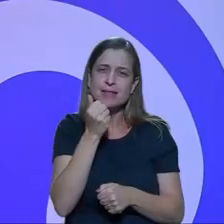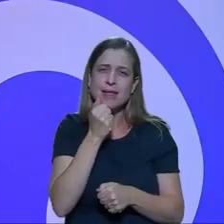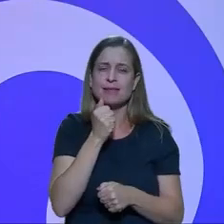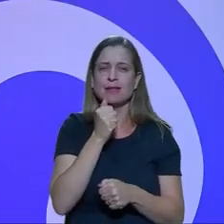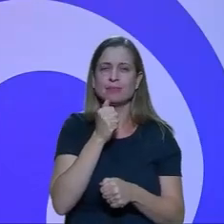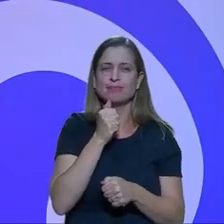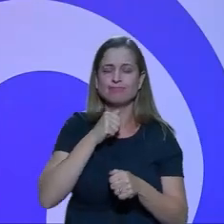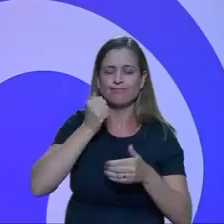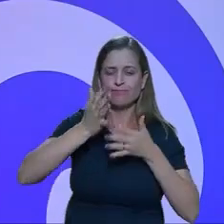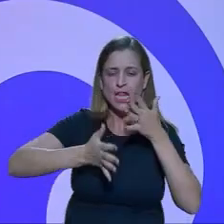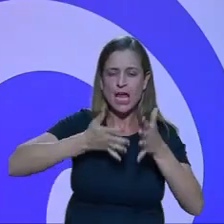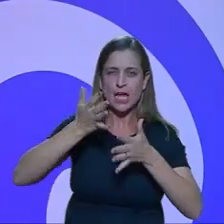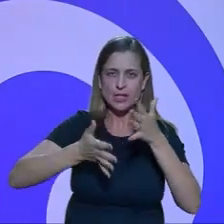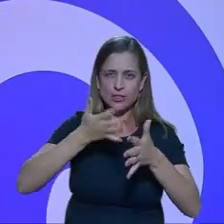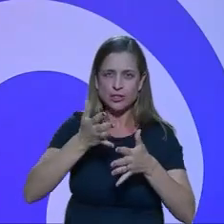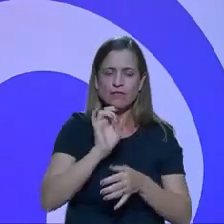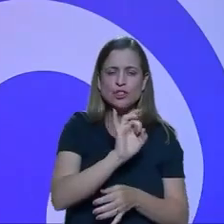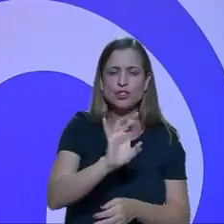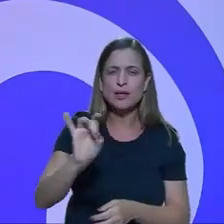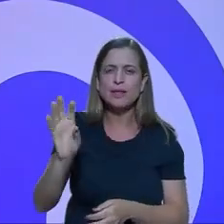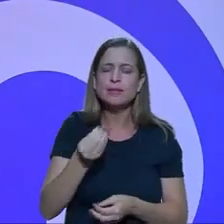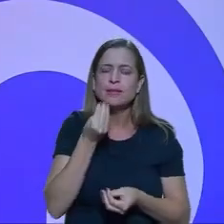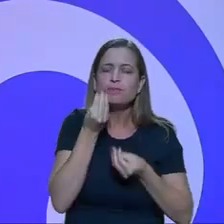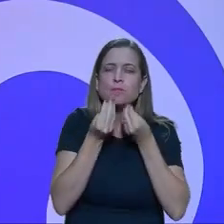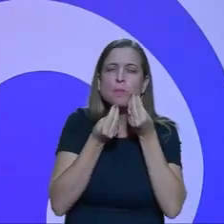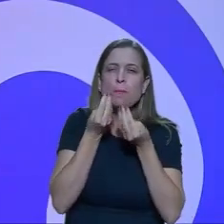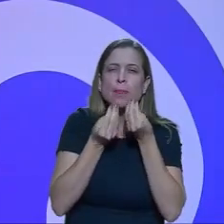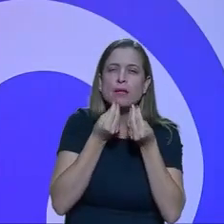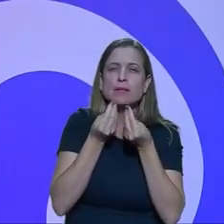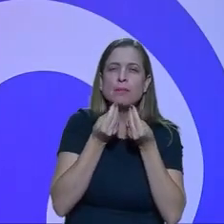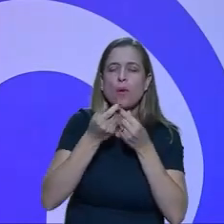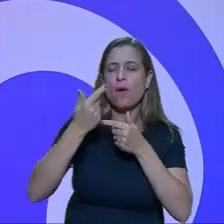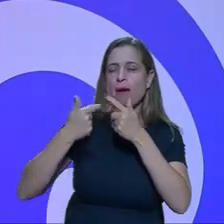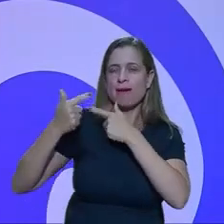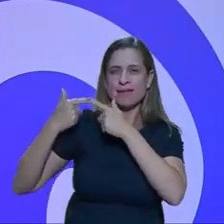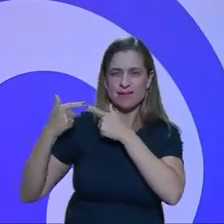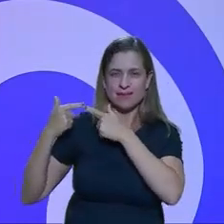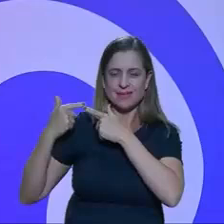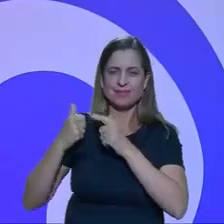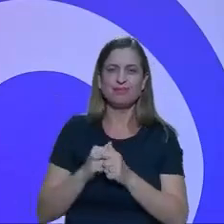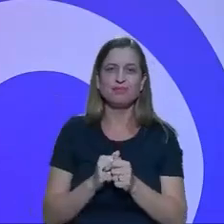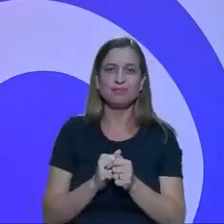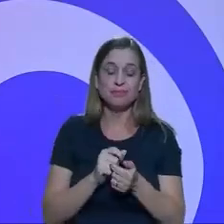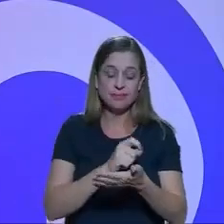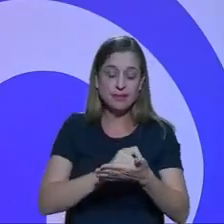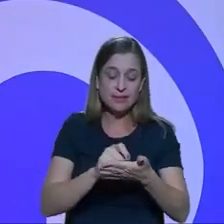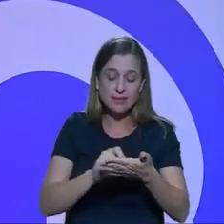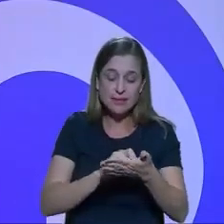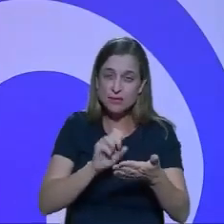narrativa e cada sabor se transforma em herança. Escreveu não apenas para